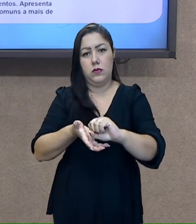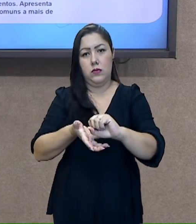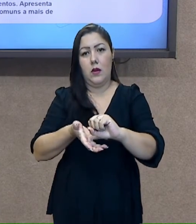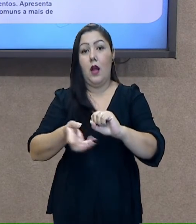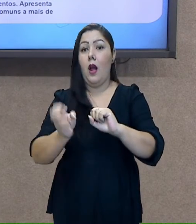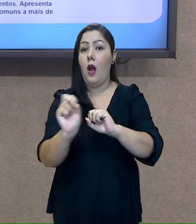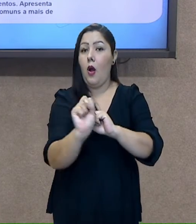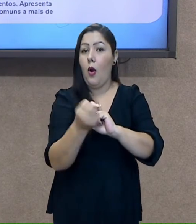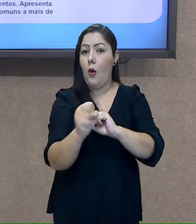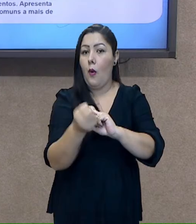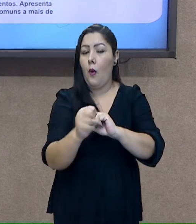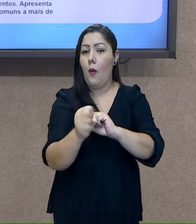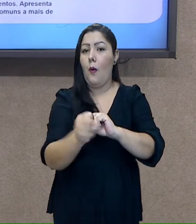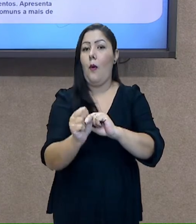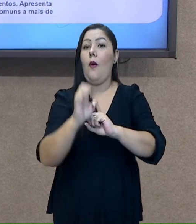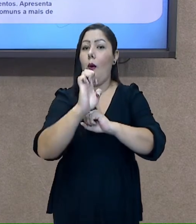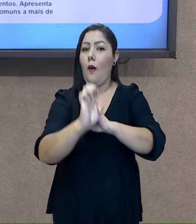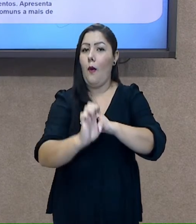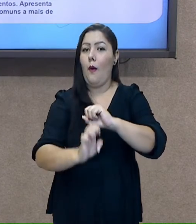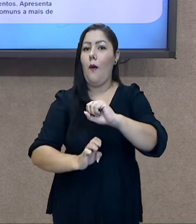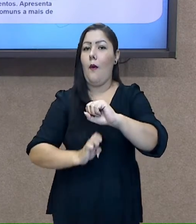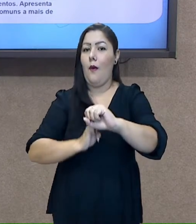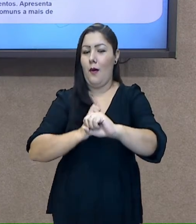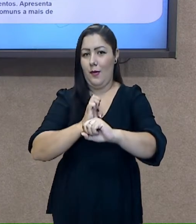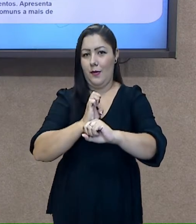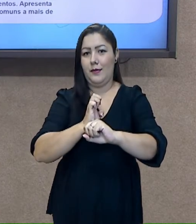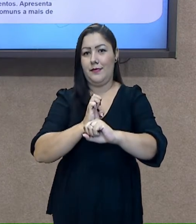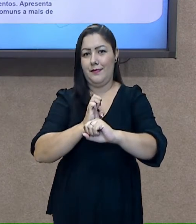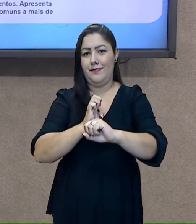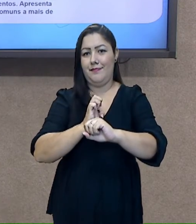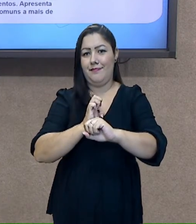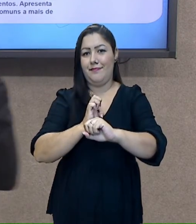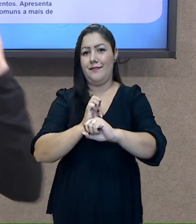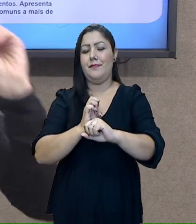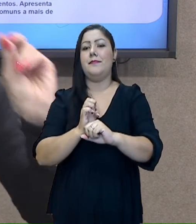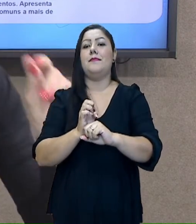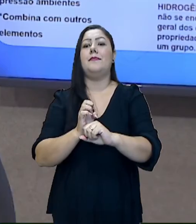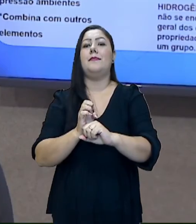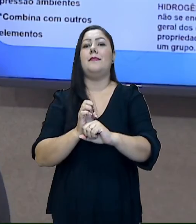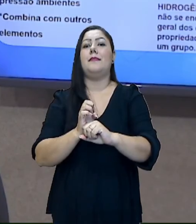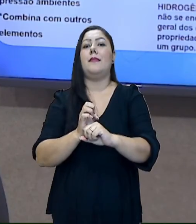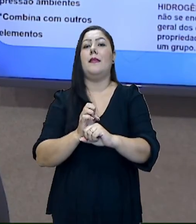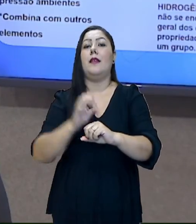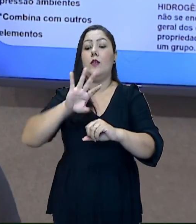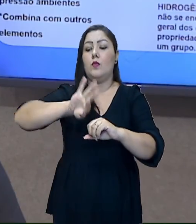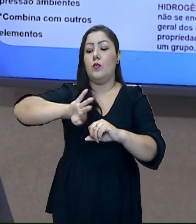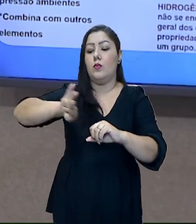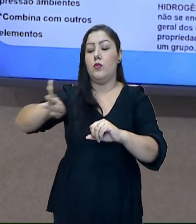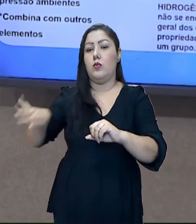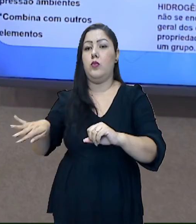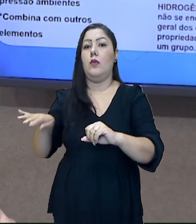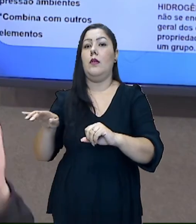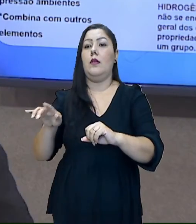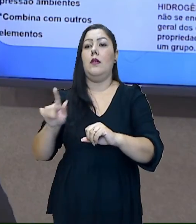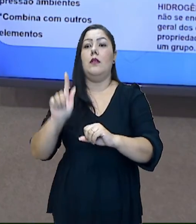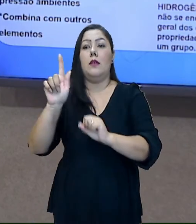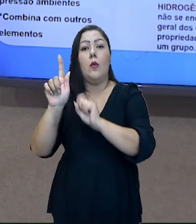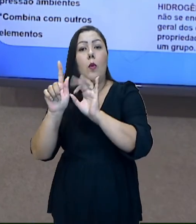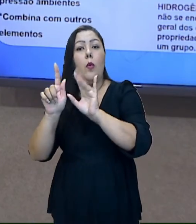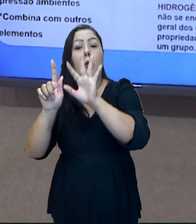8 elétrons, com exceção do gás nobre hélio. O hélio